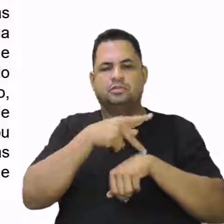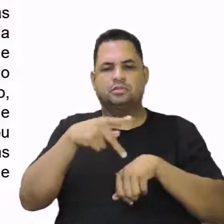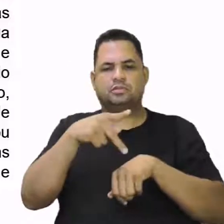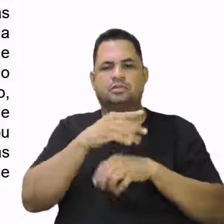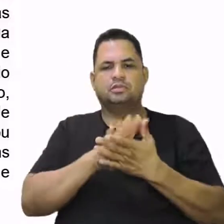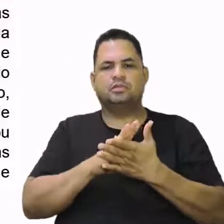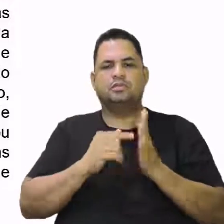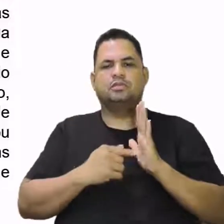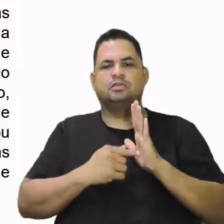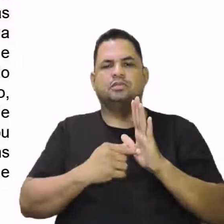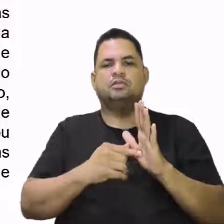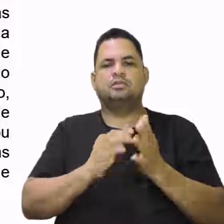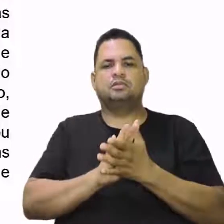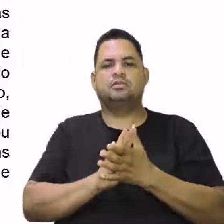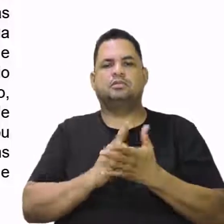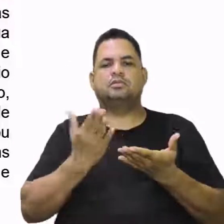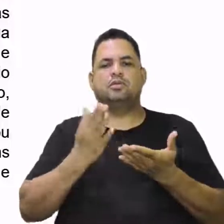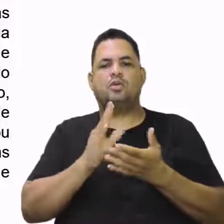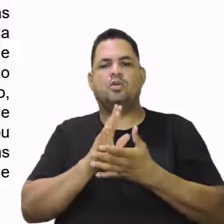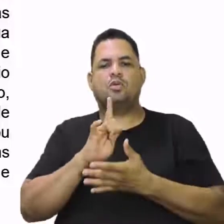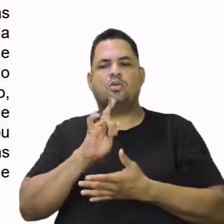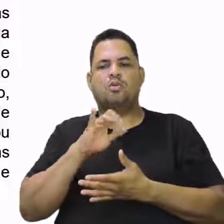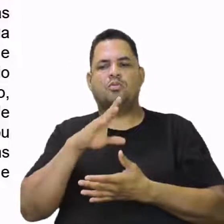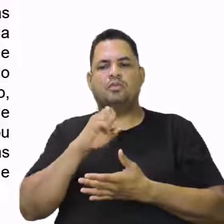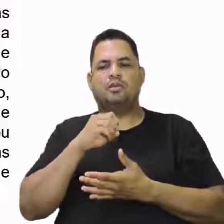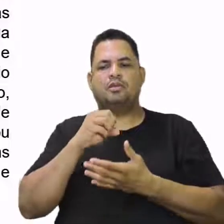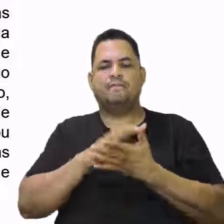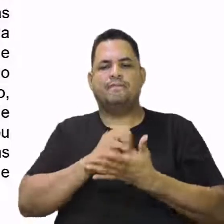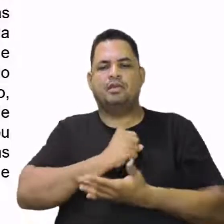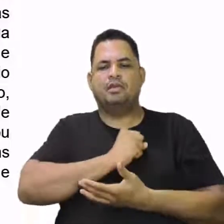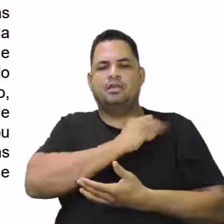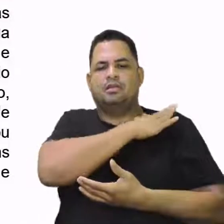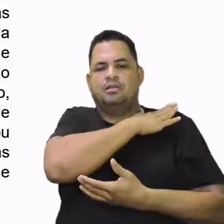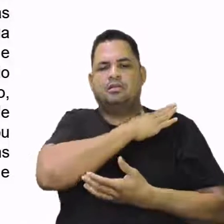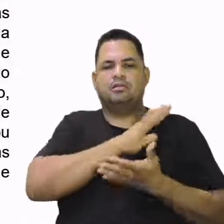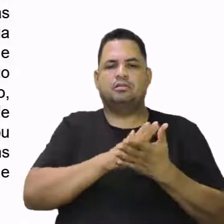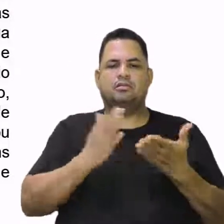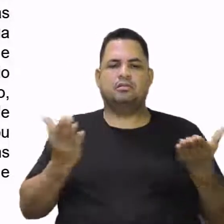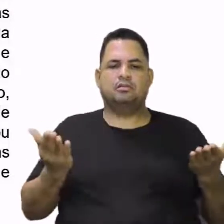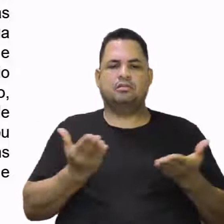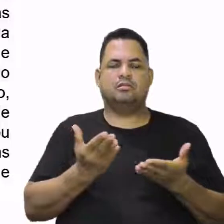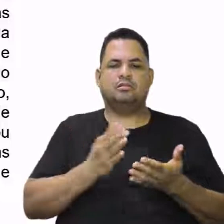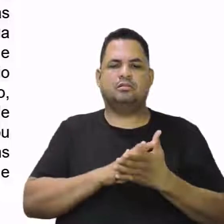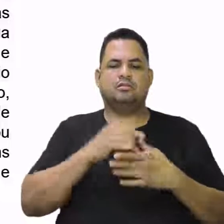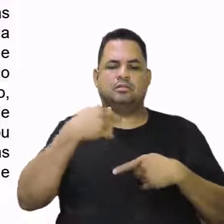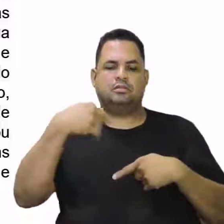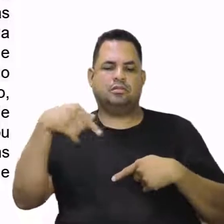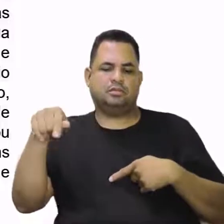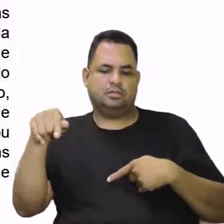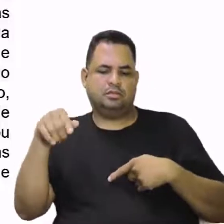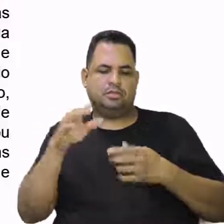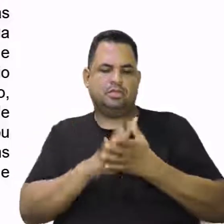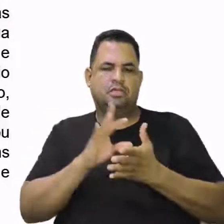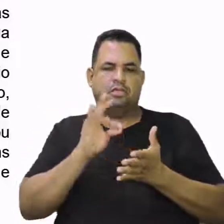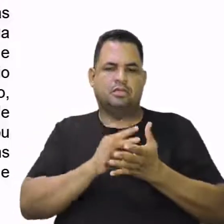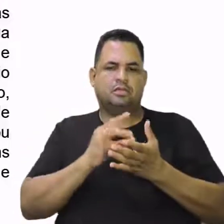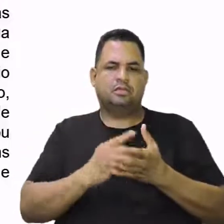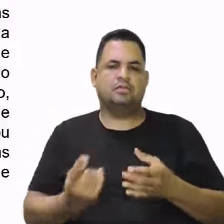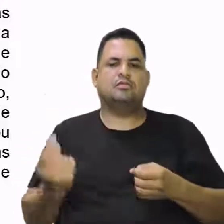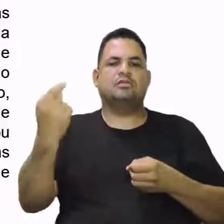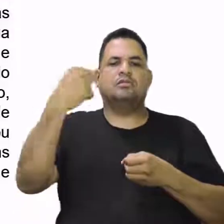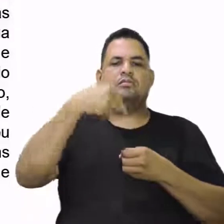evoca o golpe militar do ano de 1973, que é algo atual. Então, ele sai da realidade e volta